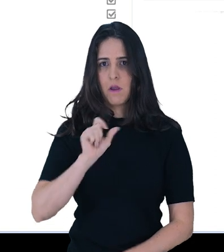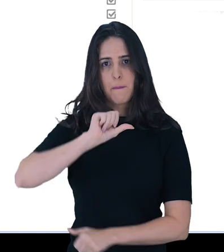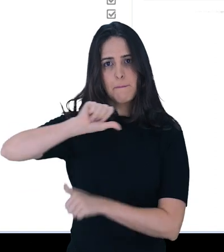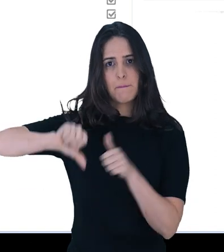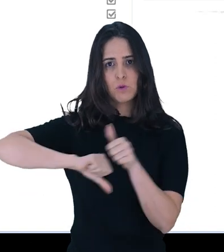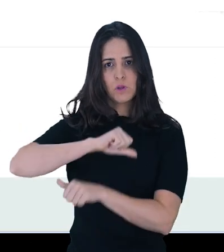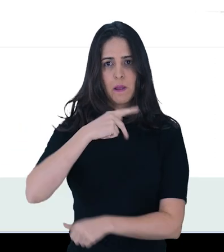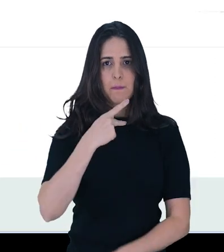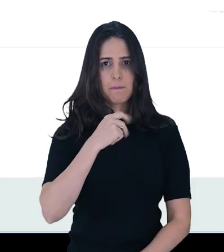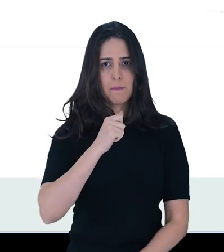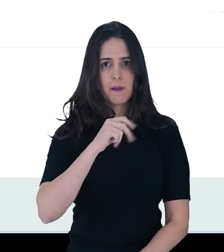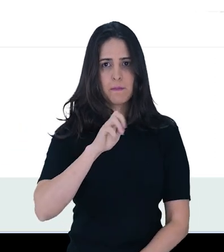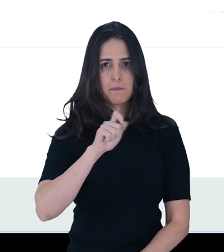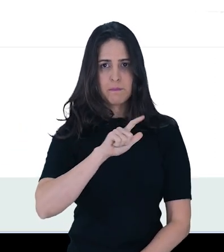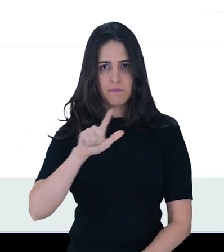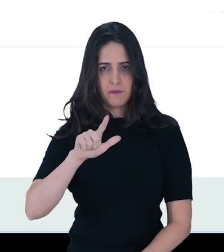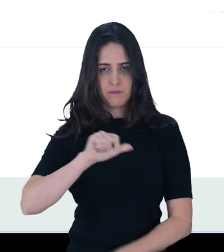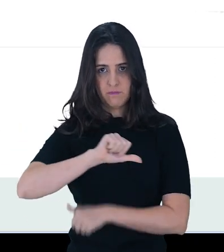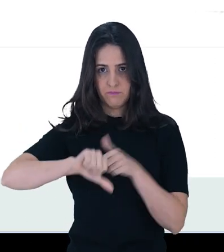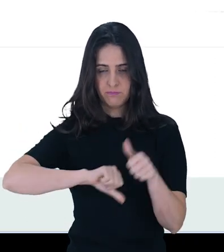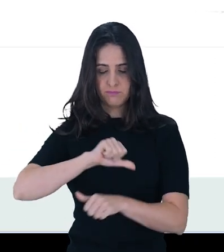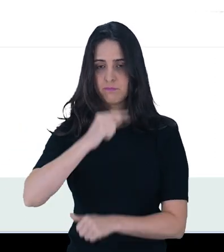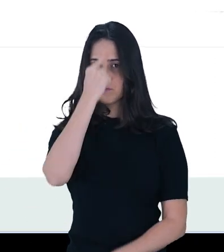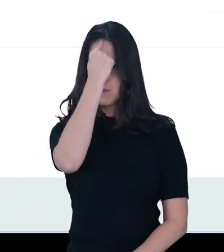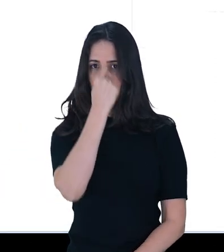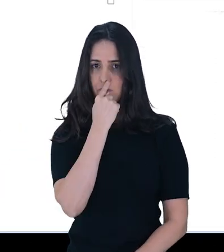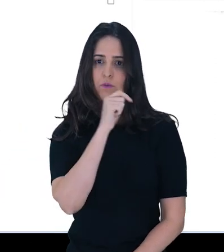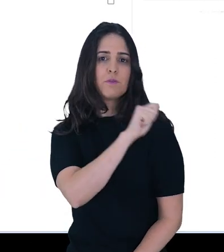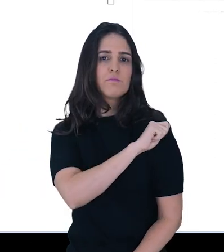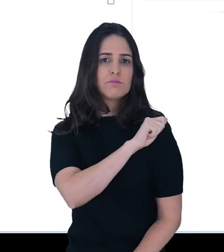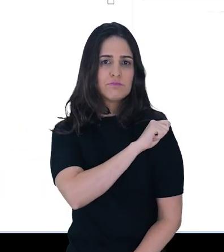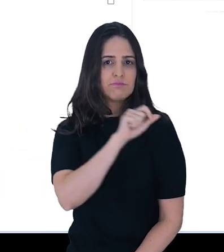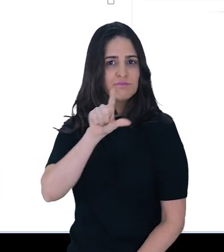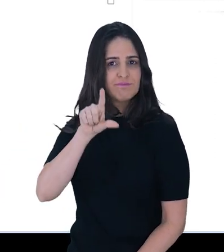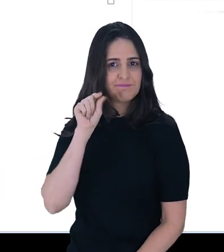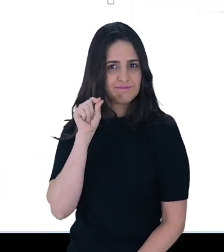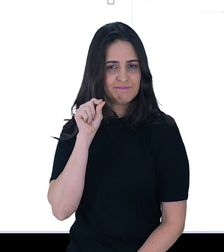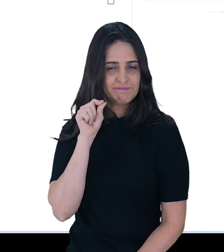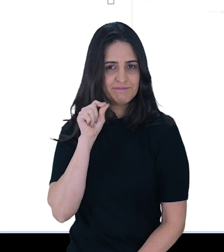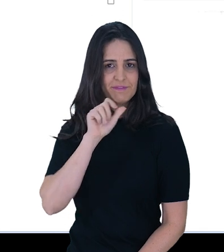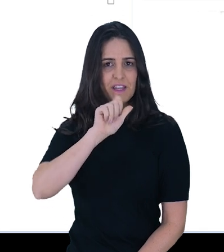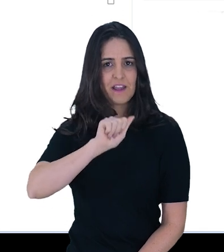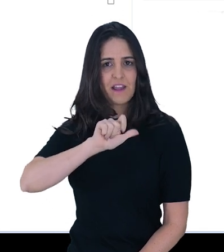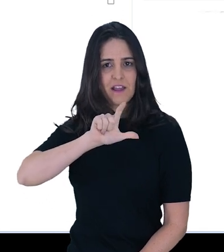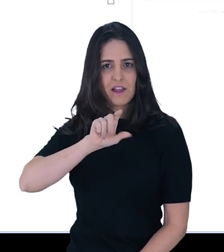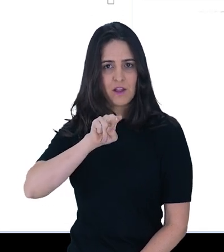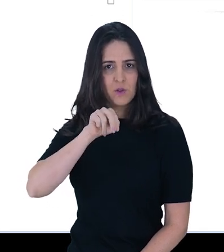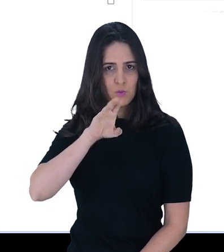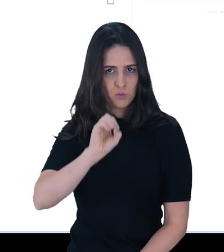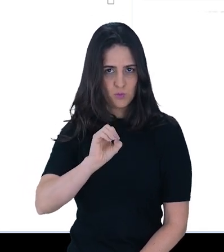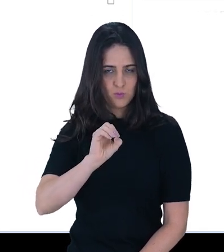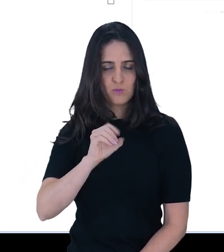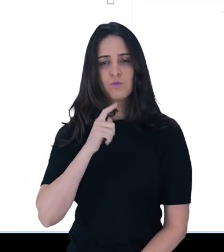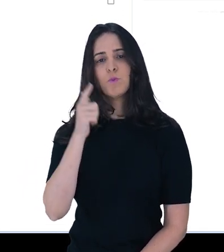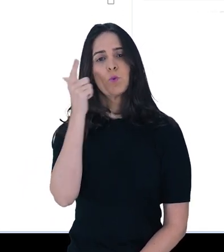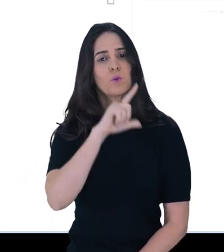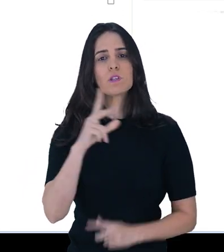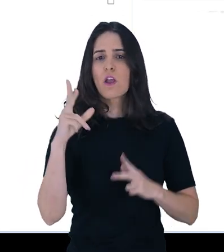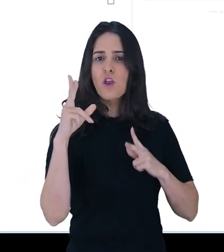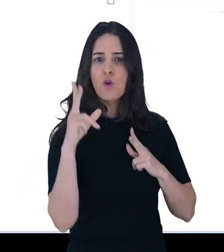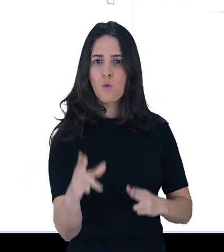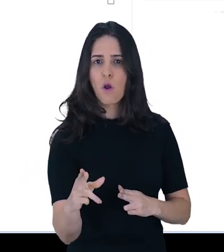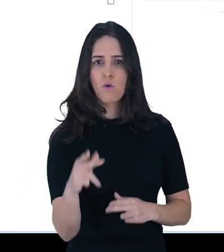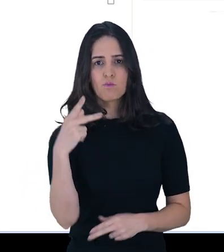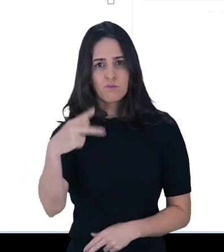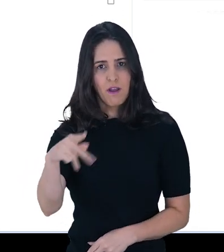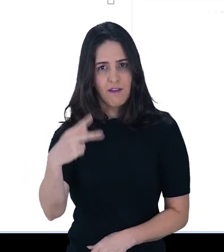clicar em mudar papel para e escolher aluno. Então você consegue ter a mesma